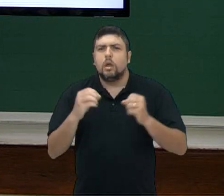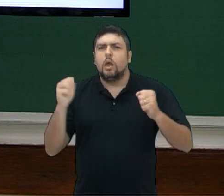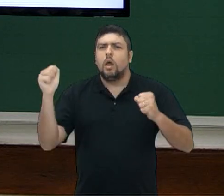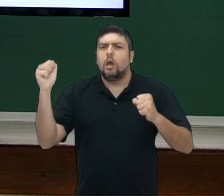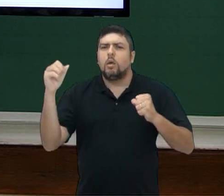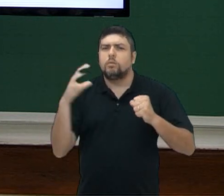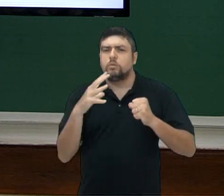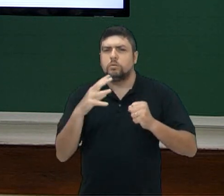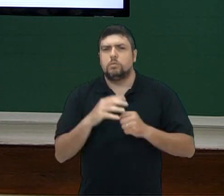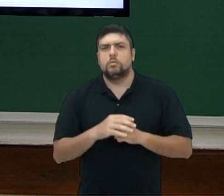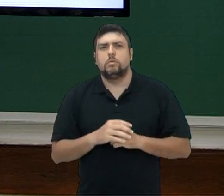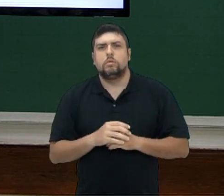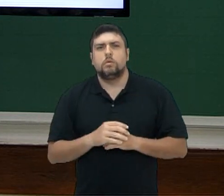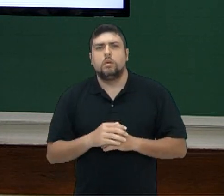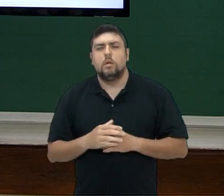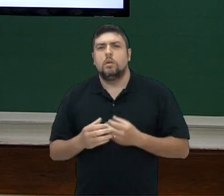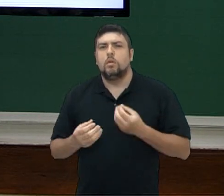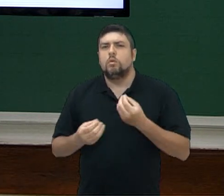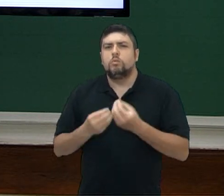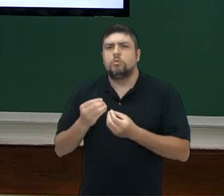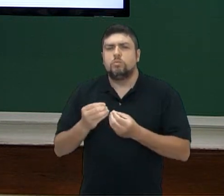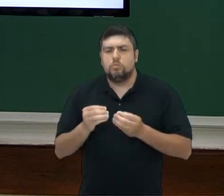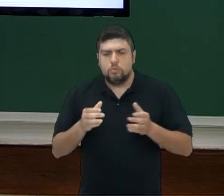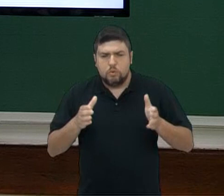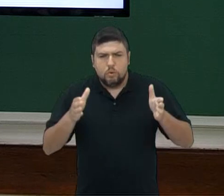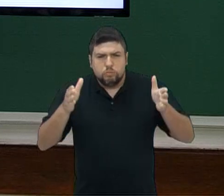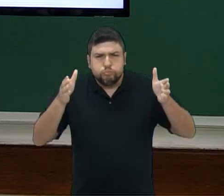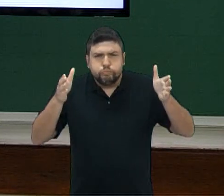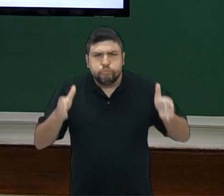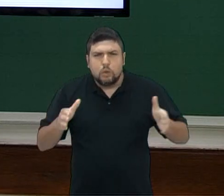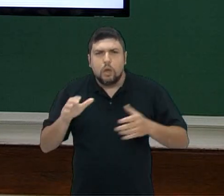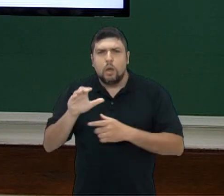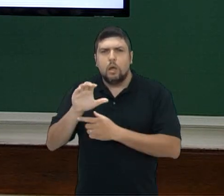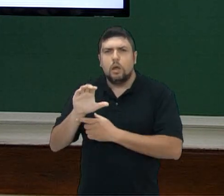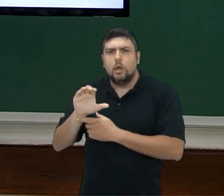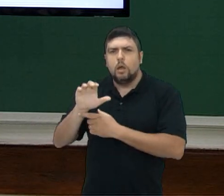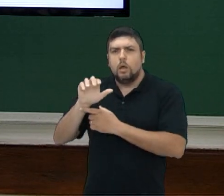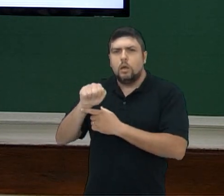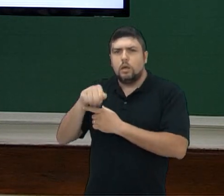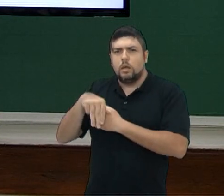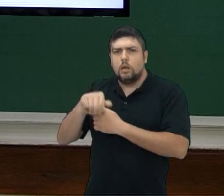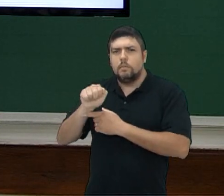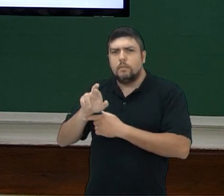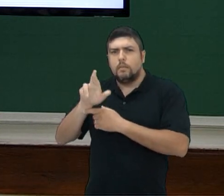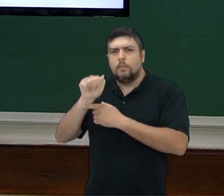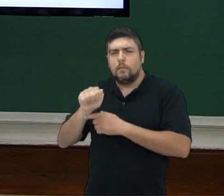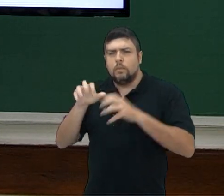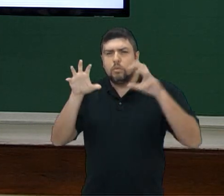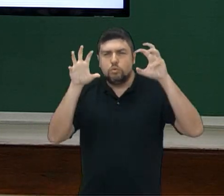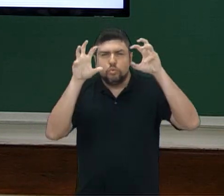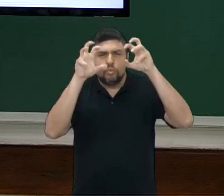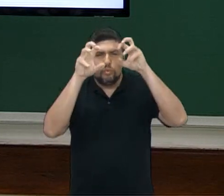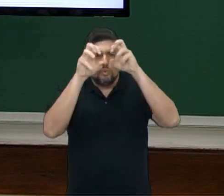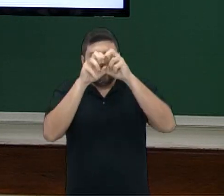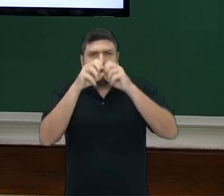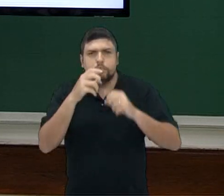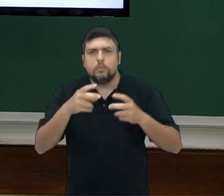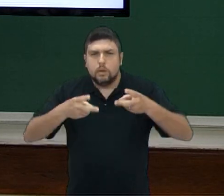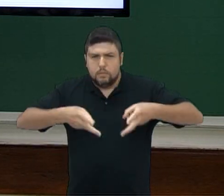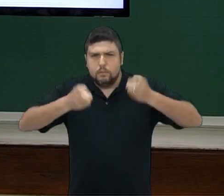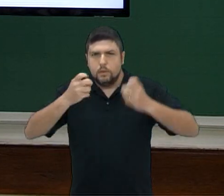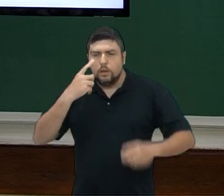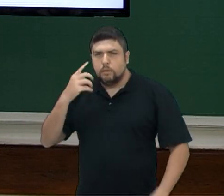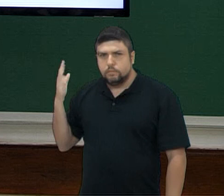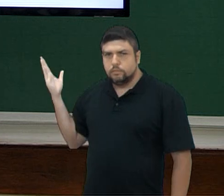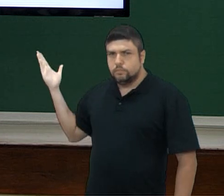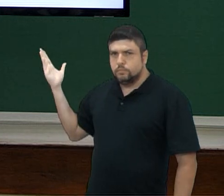que é o que conhecemos como câmara escura. Nesse conceito da câmara escura, me acompanhem aqui na imagem, percebam que você vai